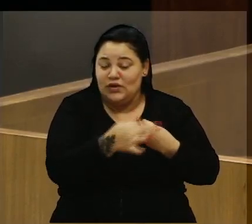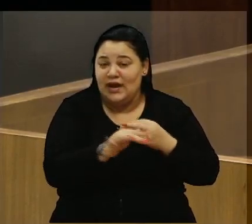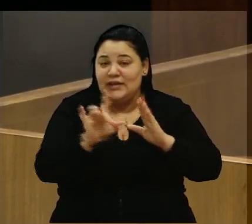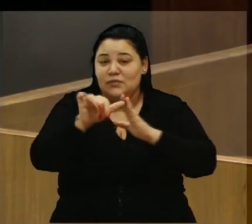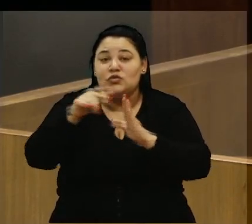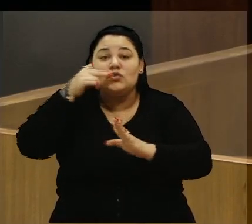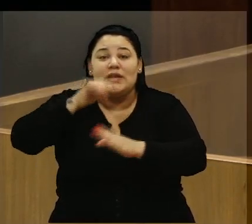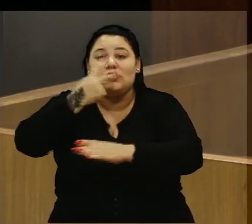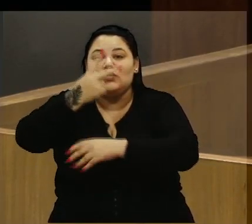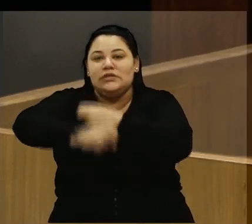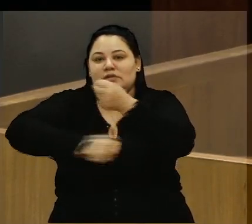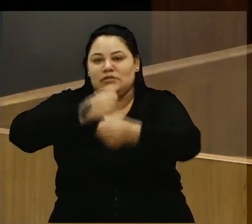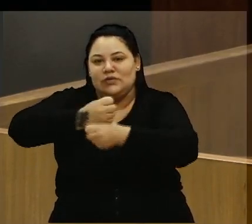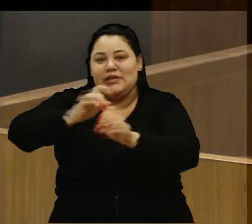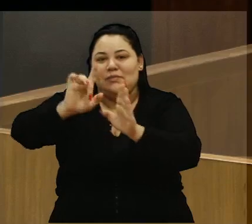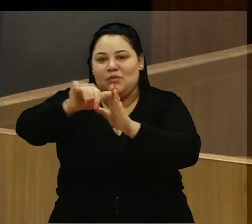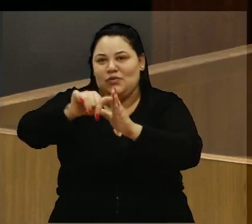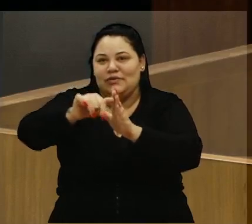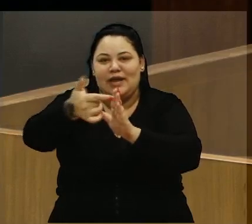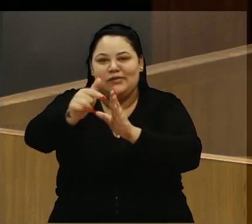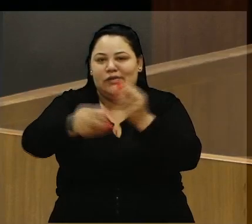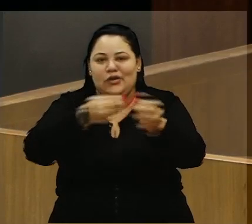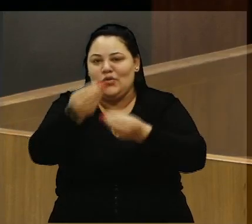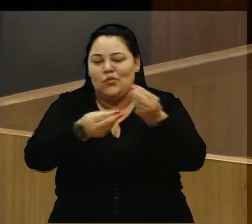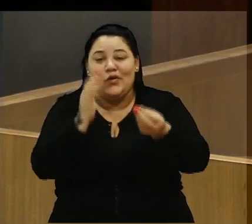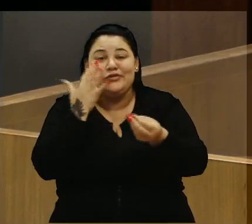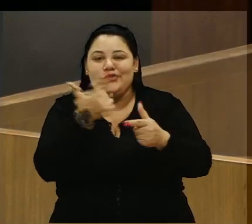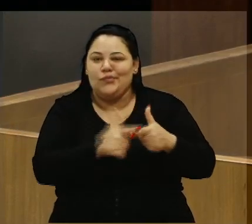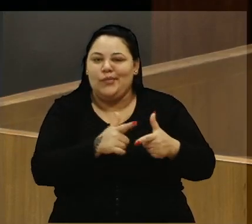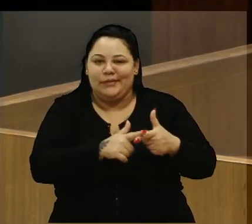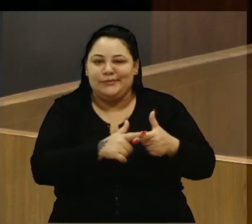anos depois, quando tu não tem mais solução do teu problema.